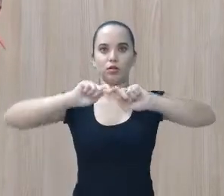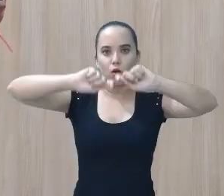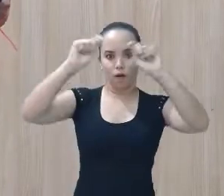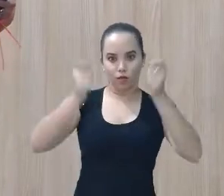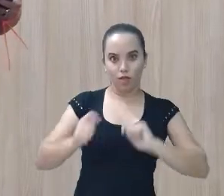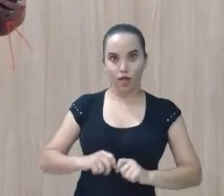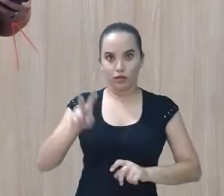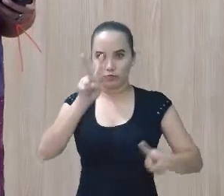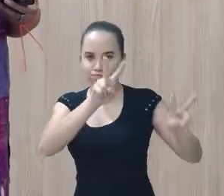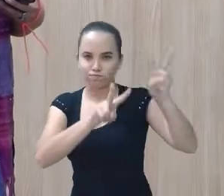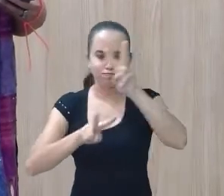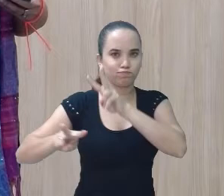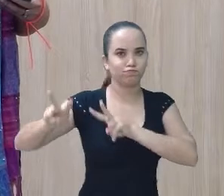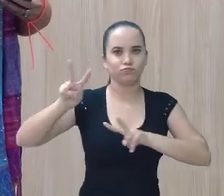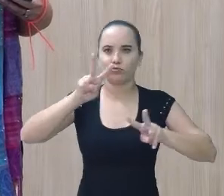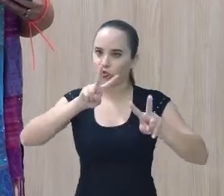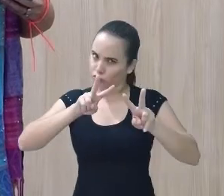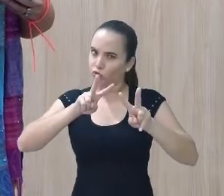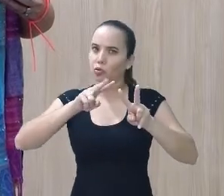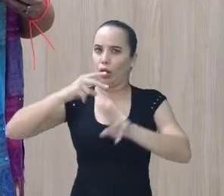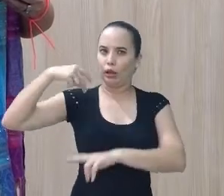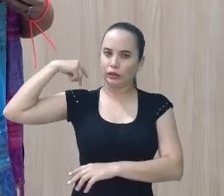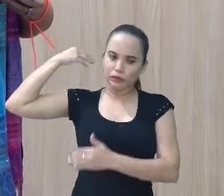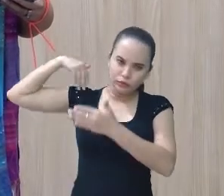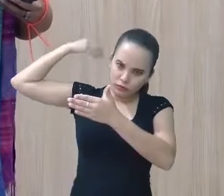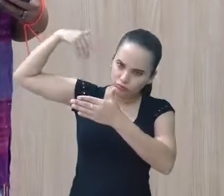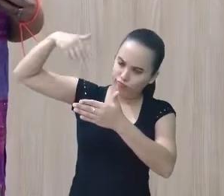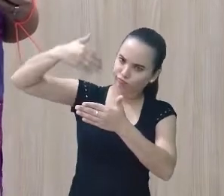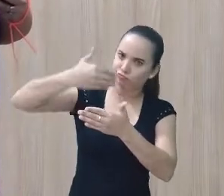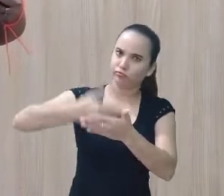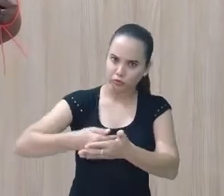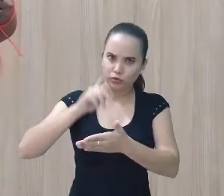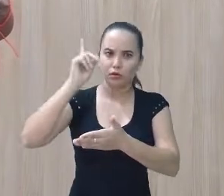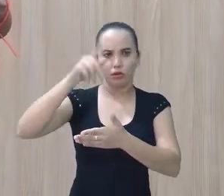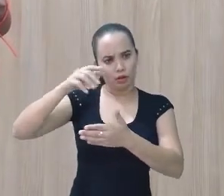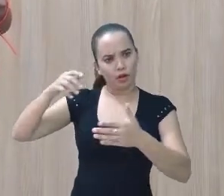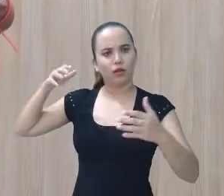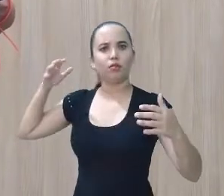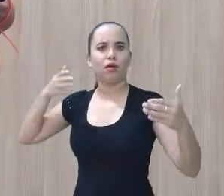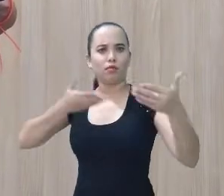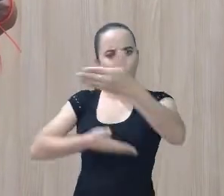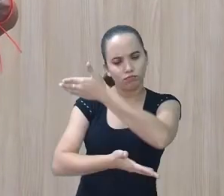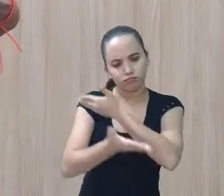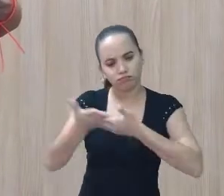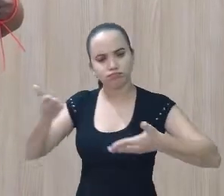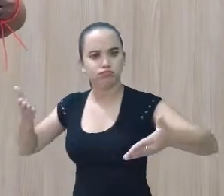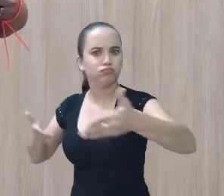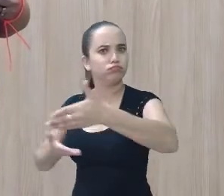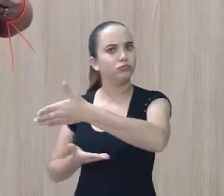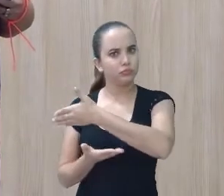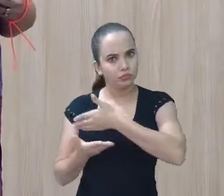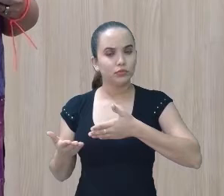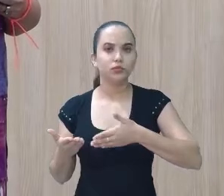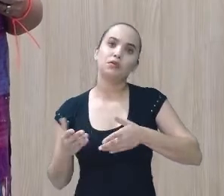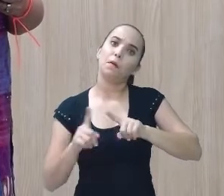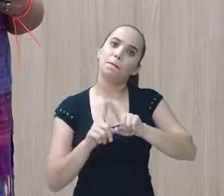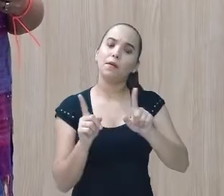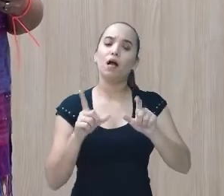do tempo, apesar de compartilhar uma reverência, né, aos modelos da antiguidade, o classicismo